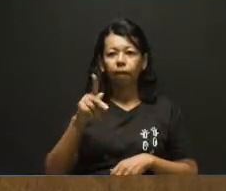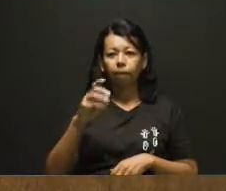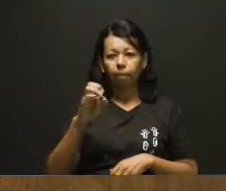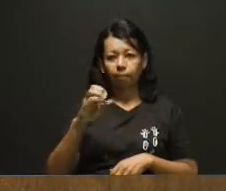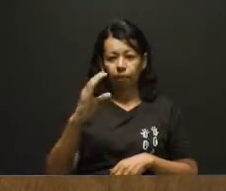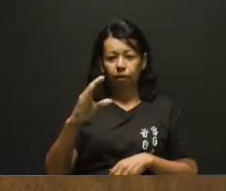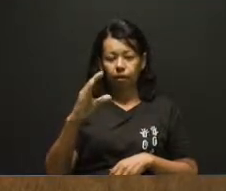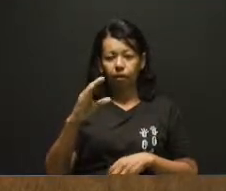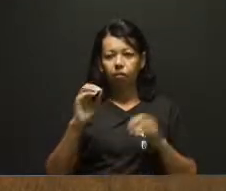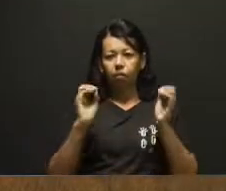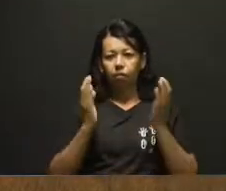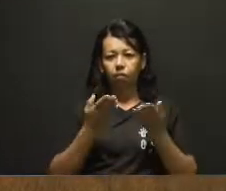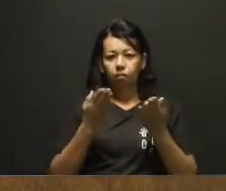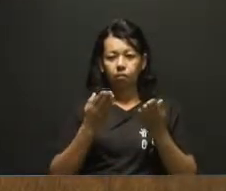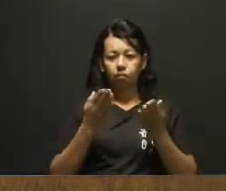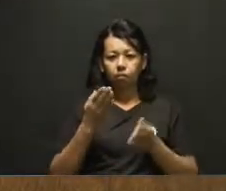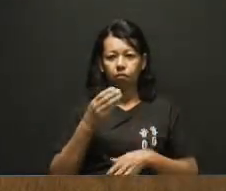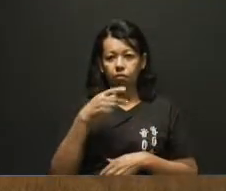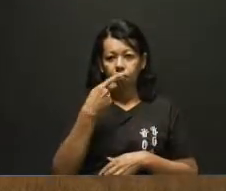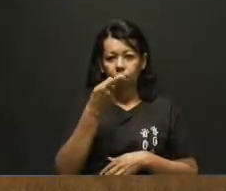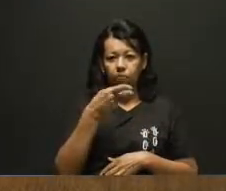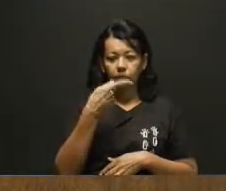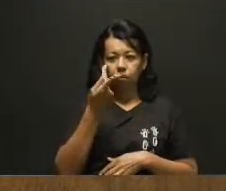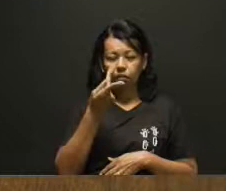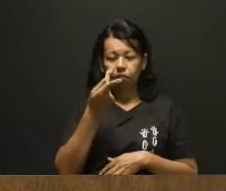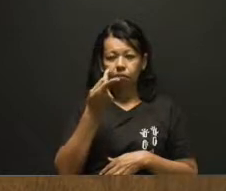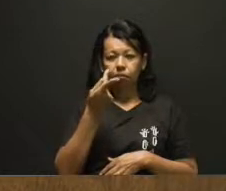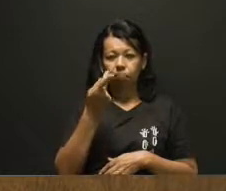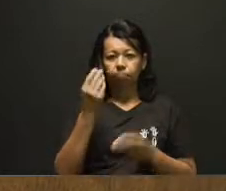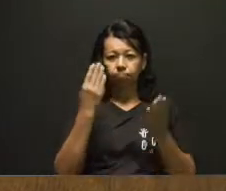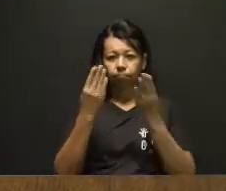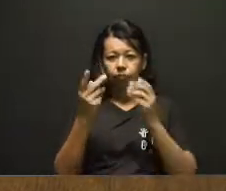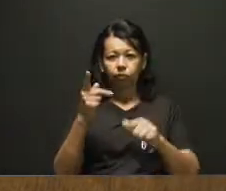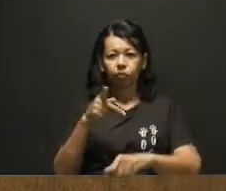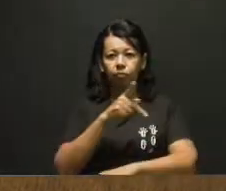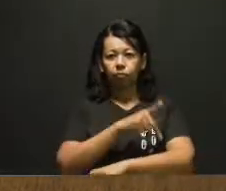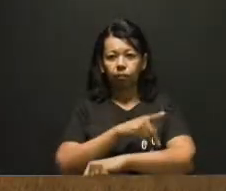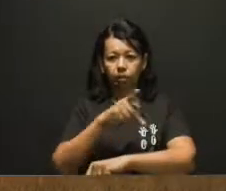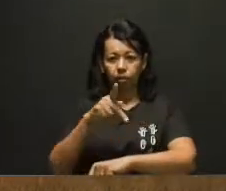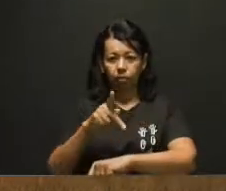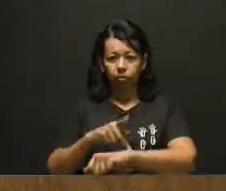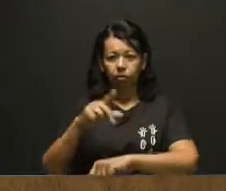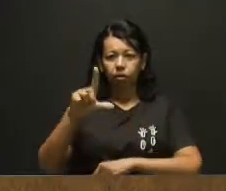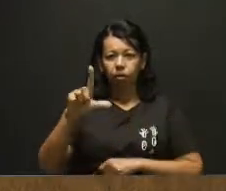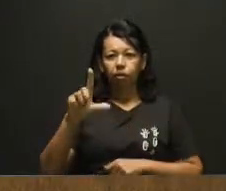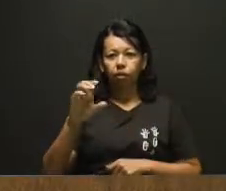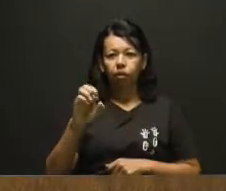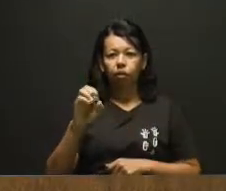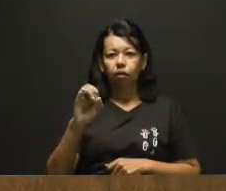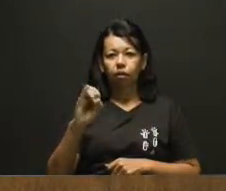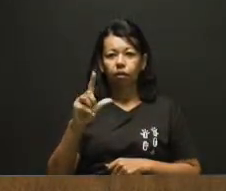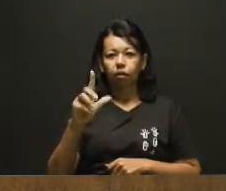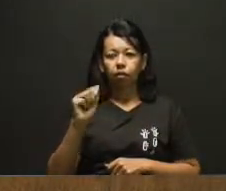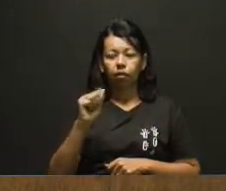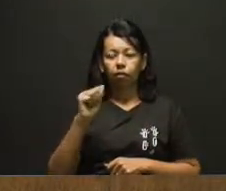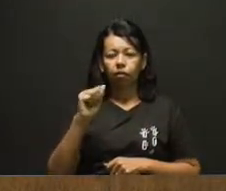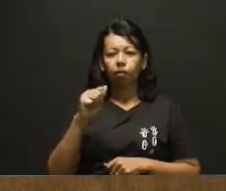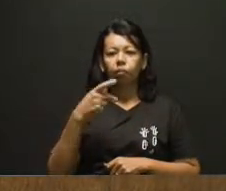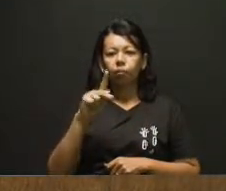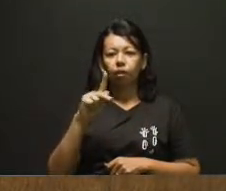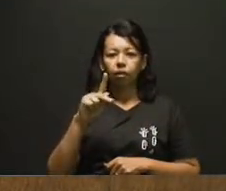eu passo a palavra psicopedagoga doutora leila fará para que faça também uma avaliação